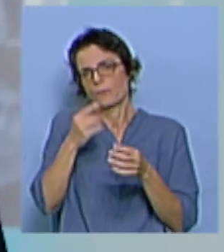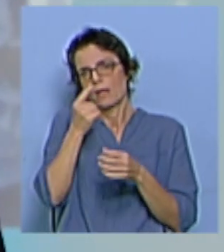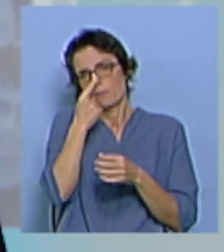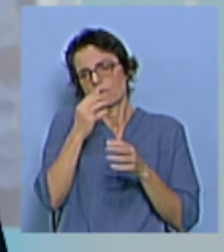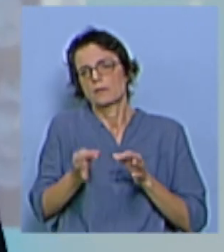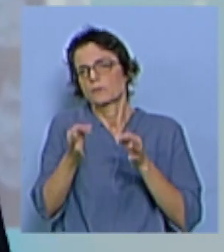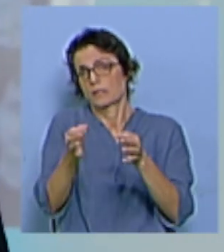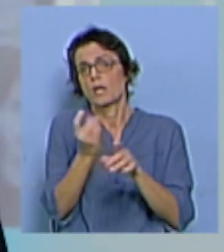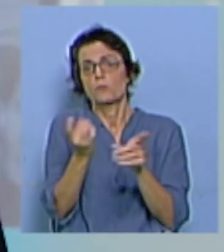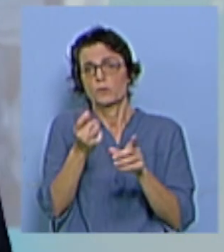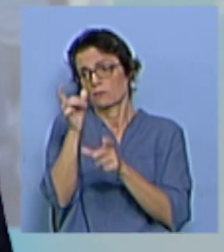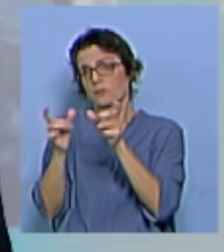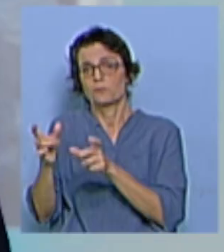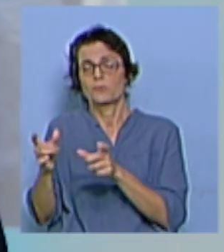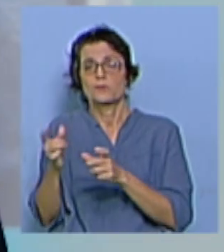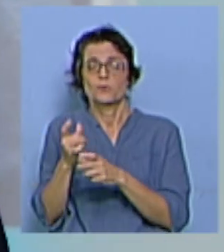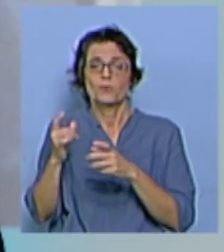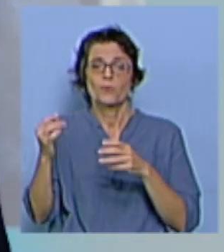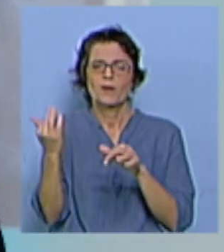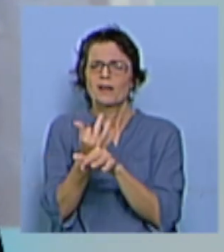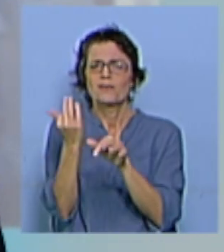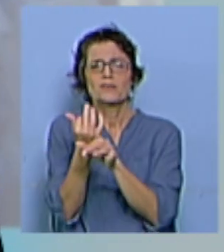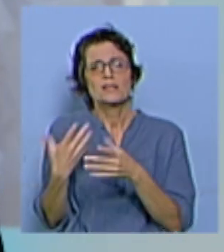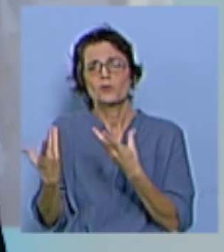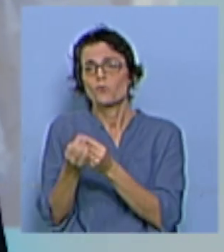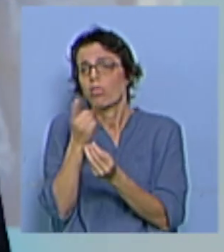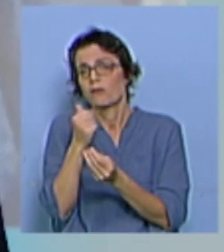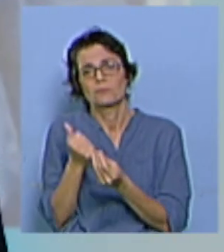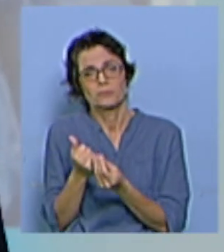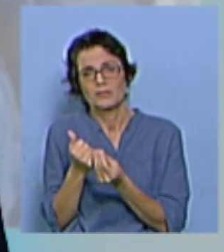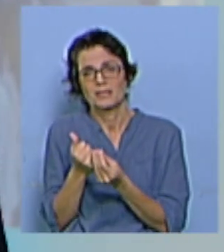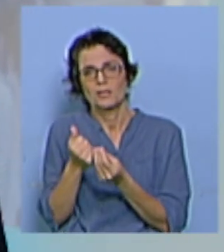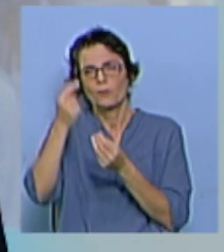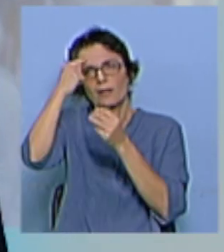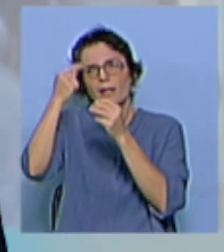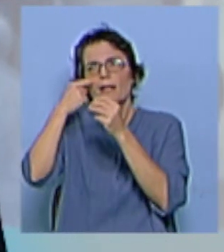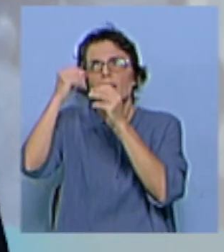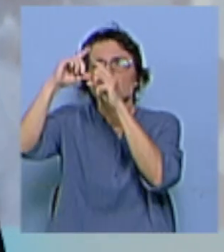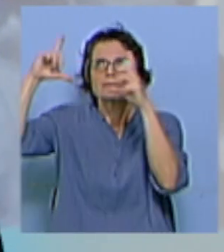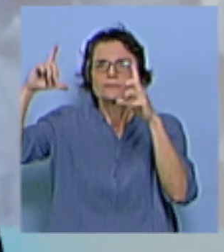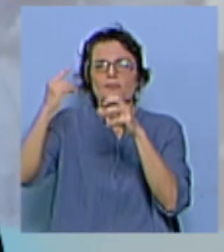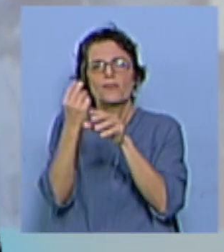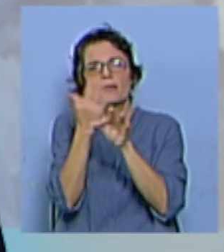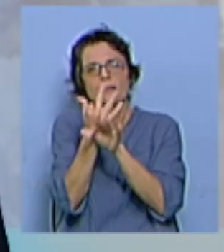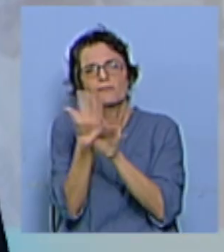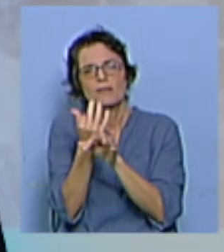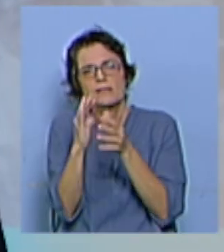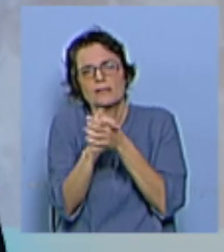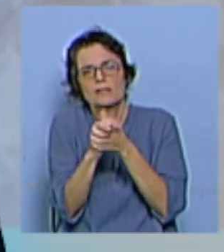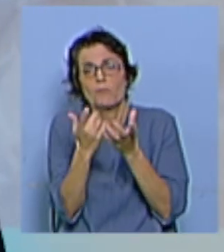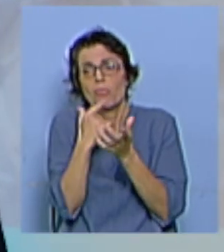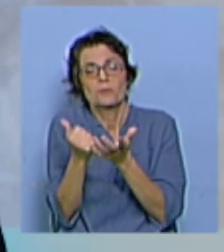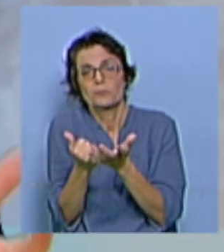pensado, sabia que não ia poder na festa fazer as coisas como tinha idealizado inicialmente, sabia que a própria igreja